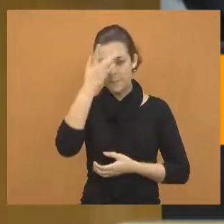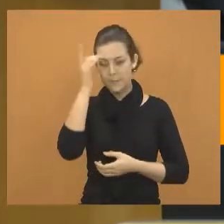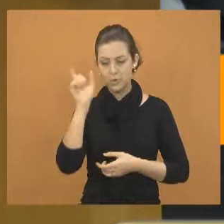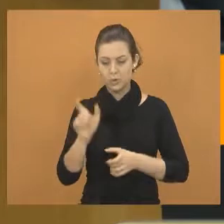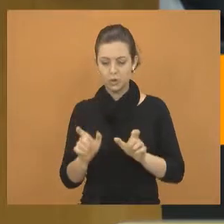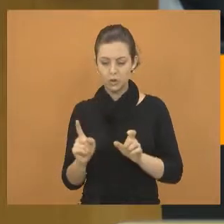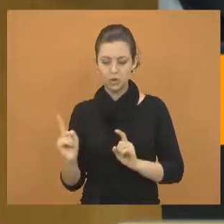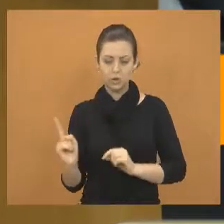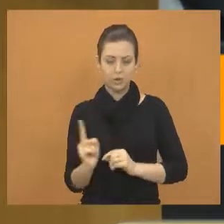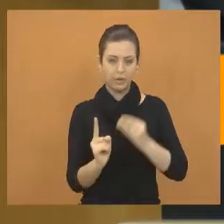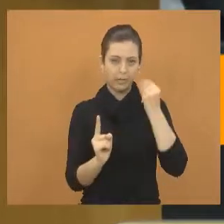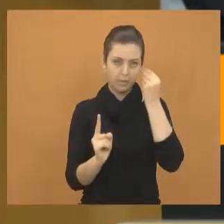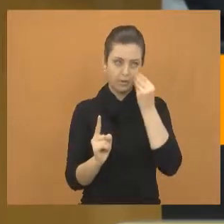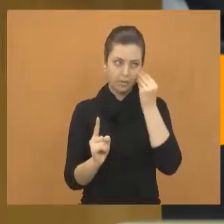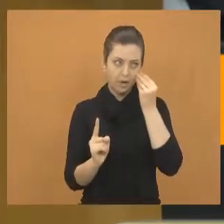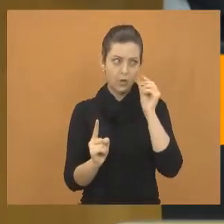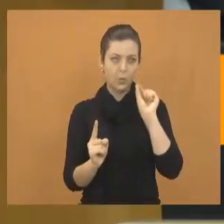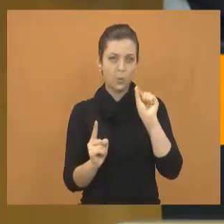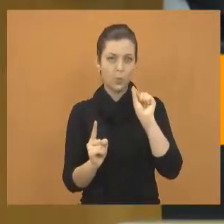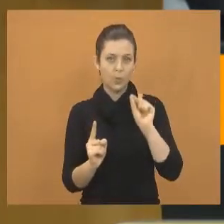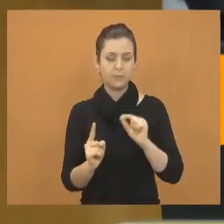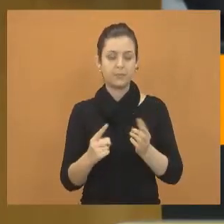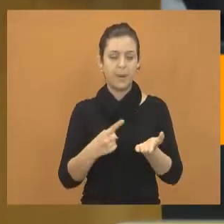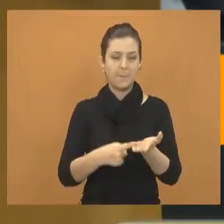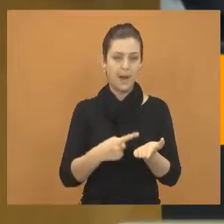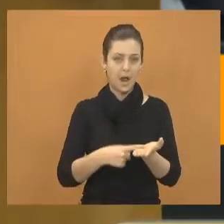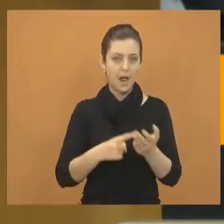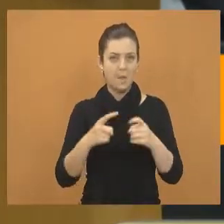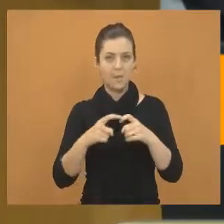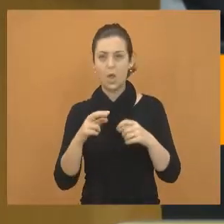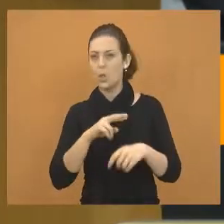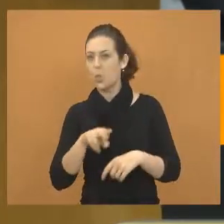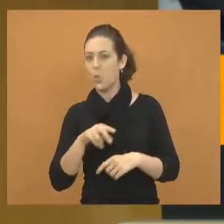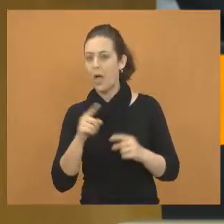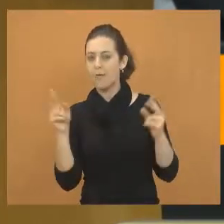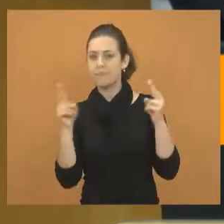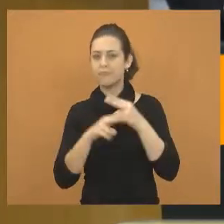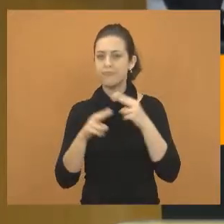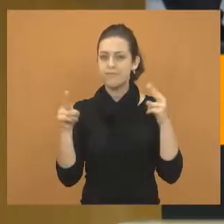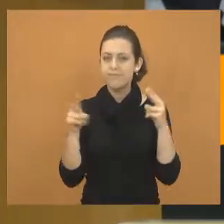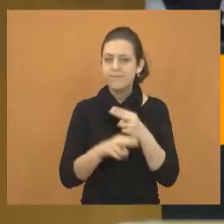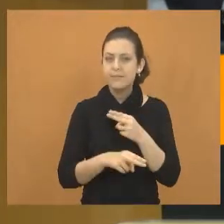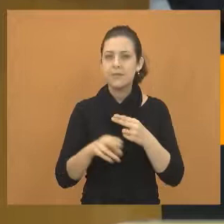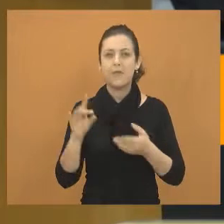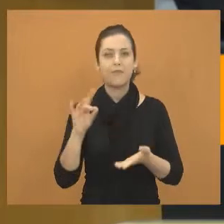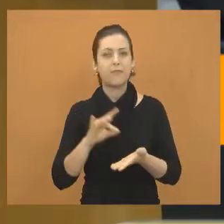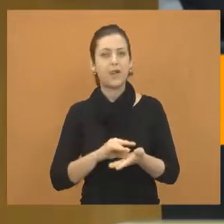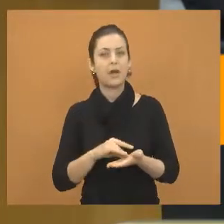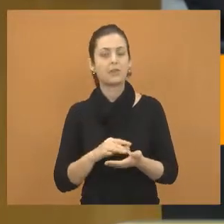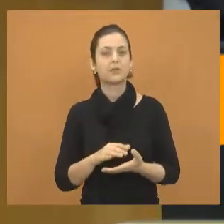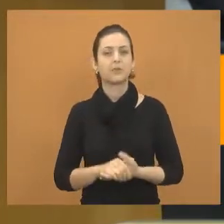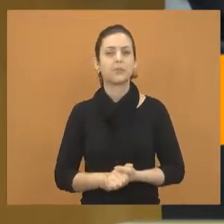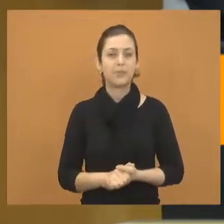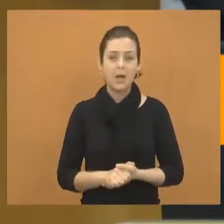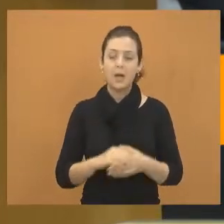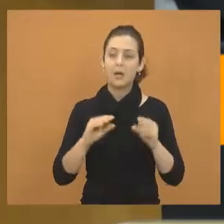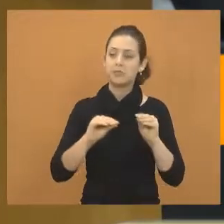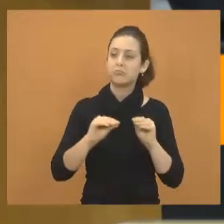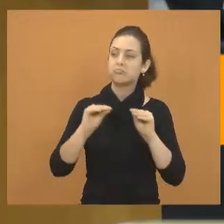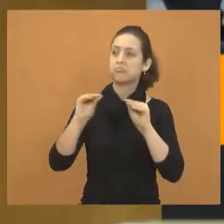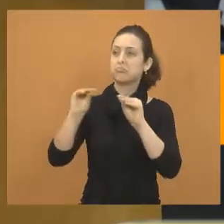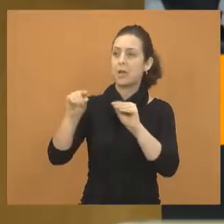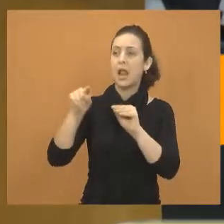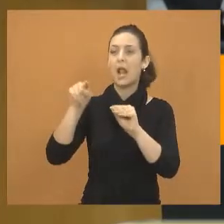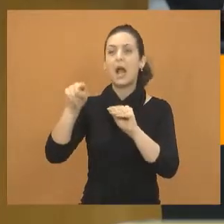chegar lá tentando para passar uma consulta, que não seja uma urgência e emergência de fato, ele terá que se dirigir